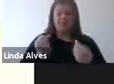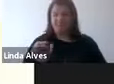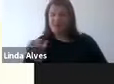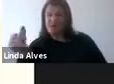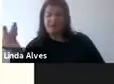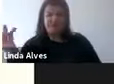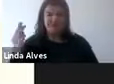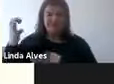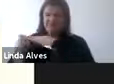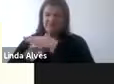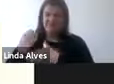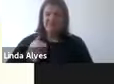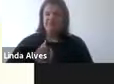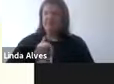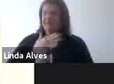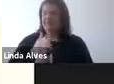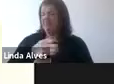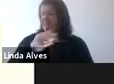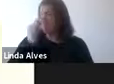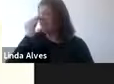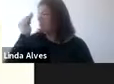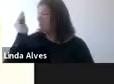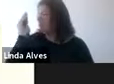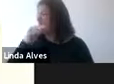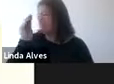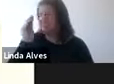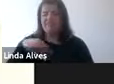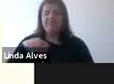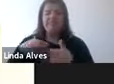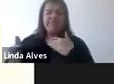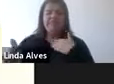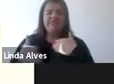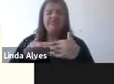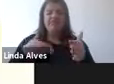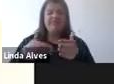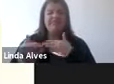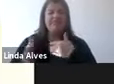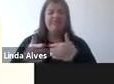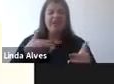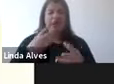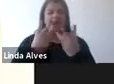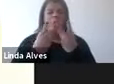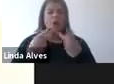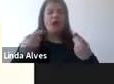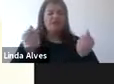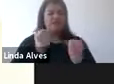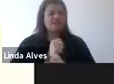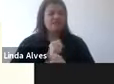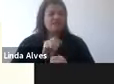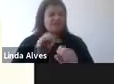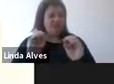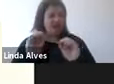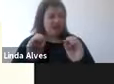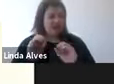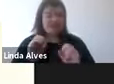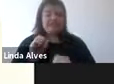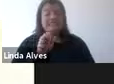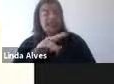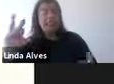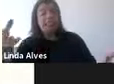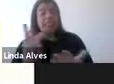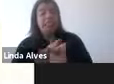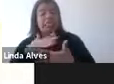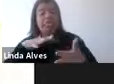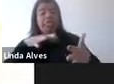para isso, sabe, Gilson? Então, tanto faz. Ele contrata sem qualquer qualificação e põe para trabalhar. Se acidentar, vai